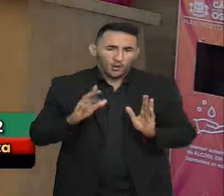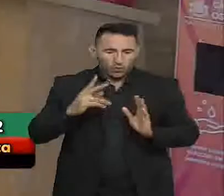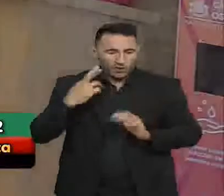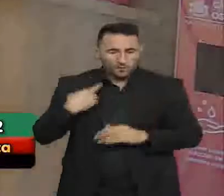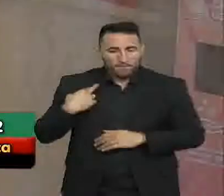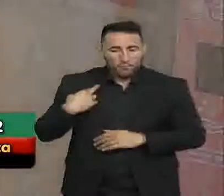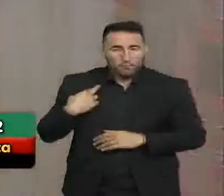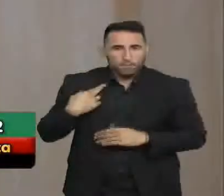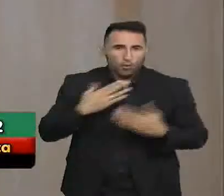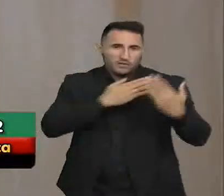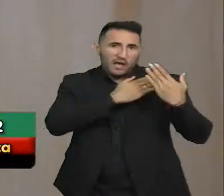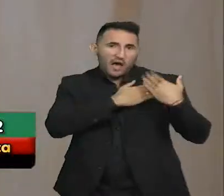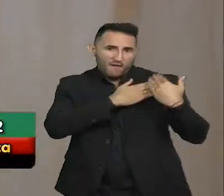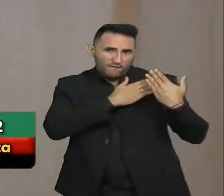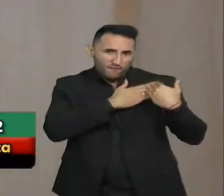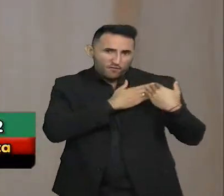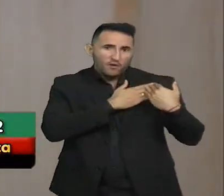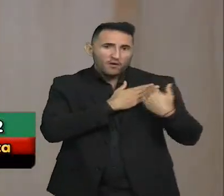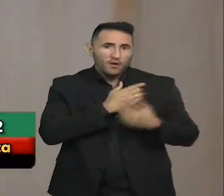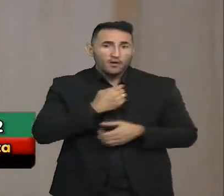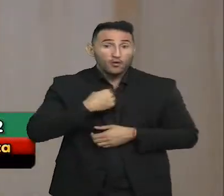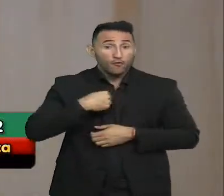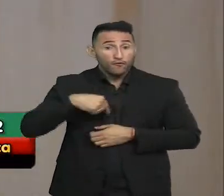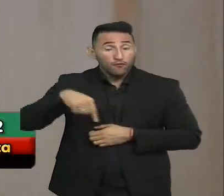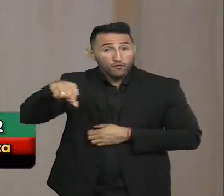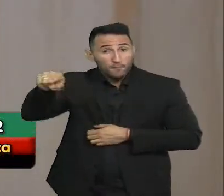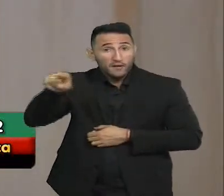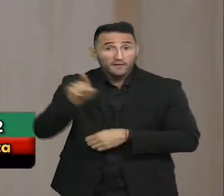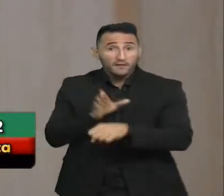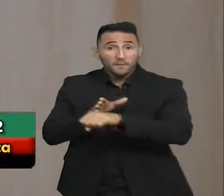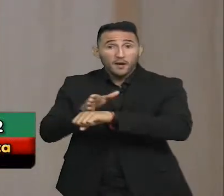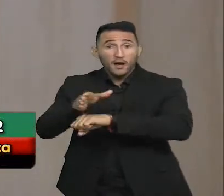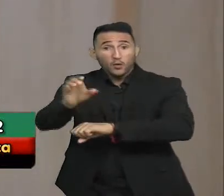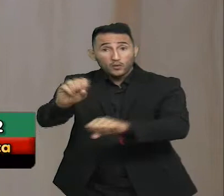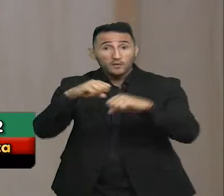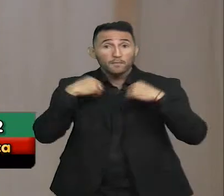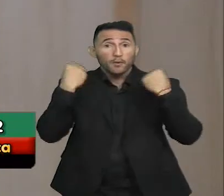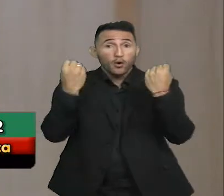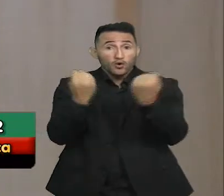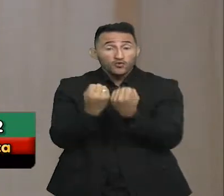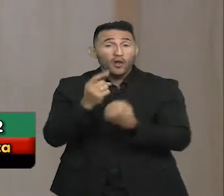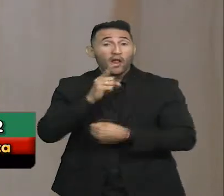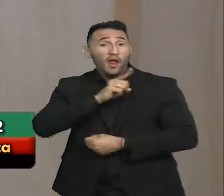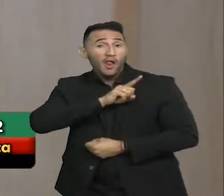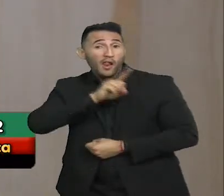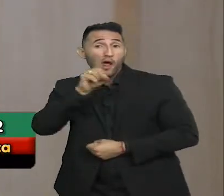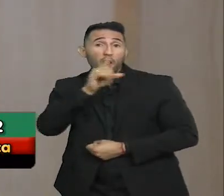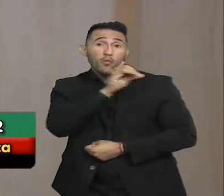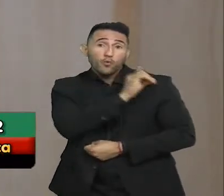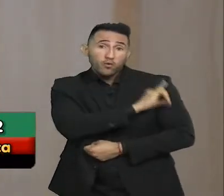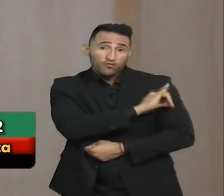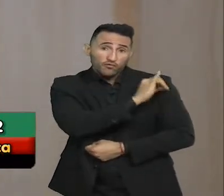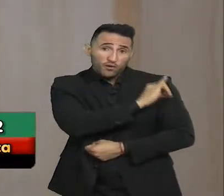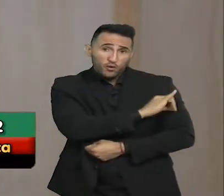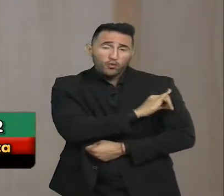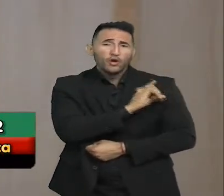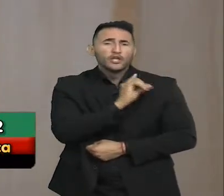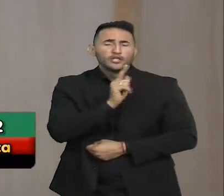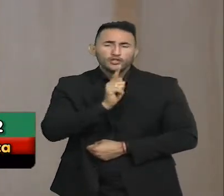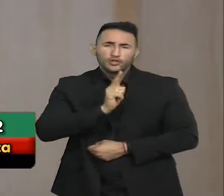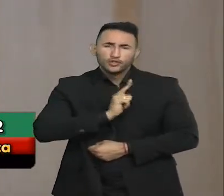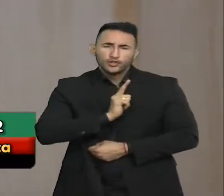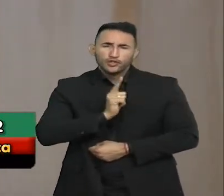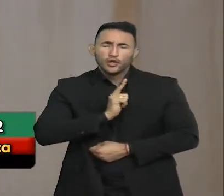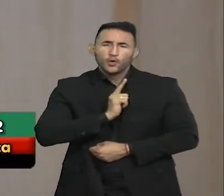secretaria, para um simpósio em março, no Rio de Janeiro, onde nós tínhamos